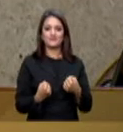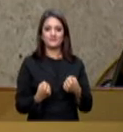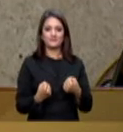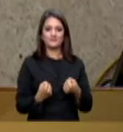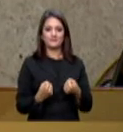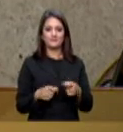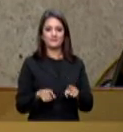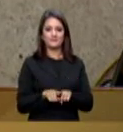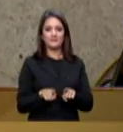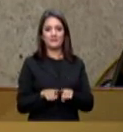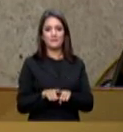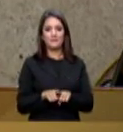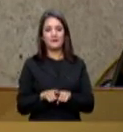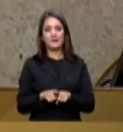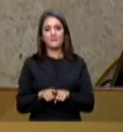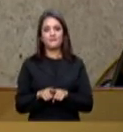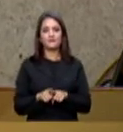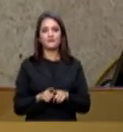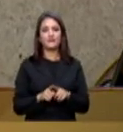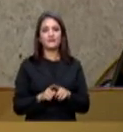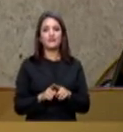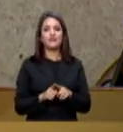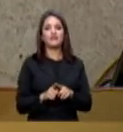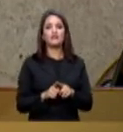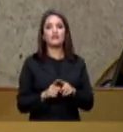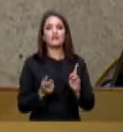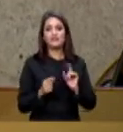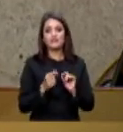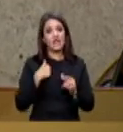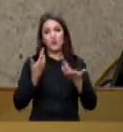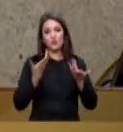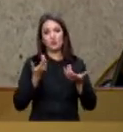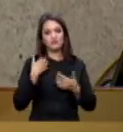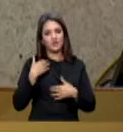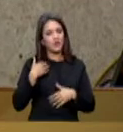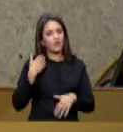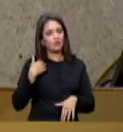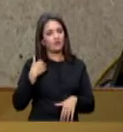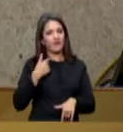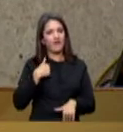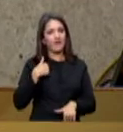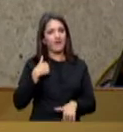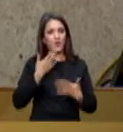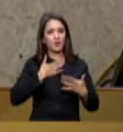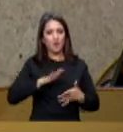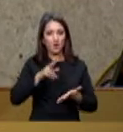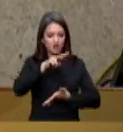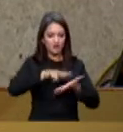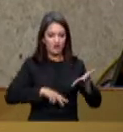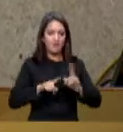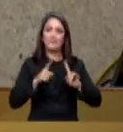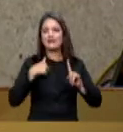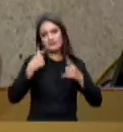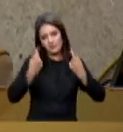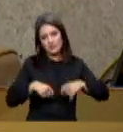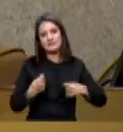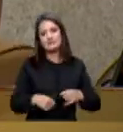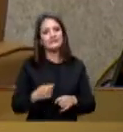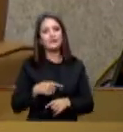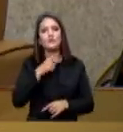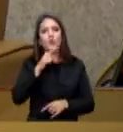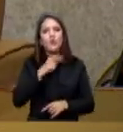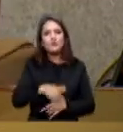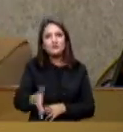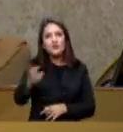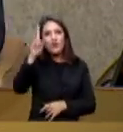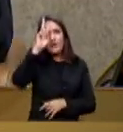não tenho como objetivo, que é ler o voto, mas eu não teria condições de memorizar tudo